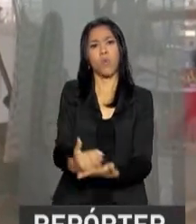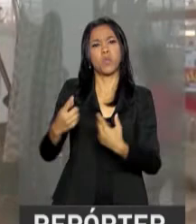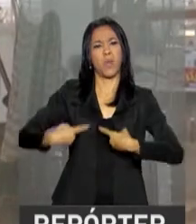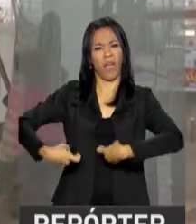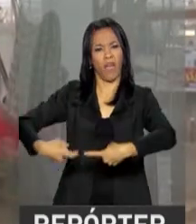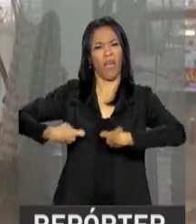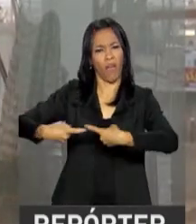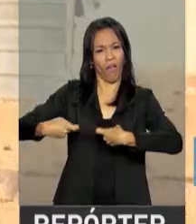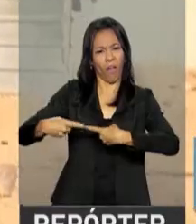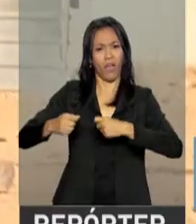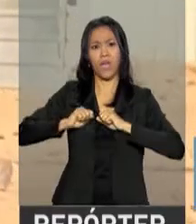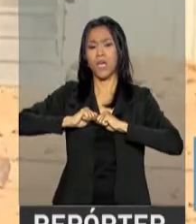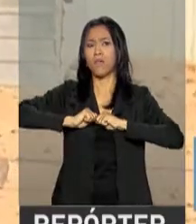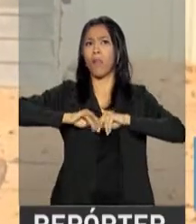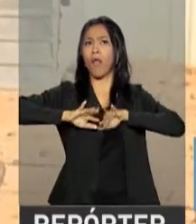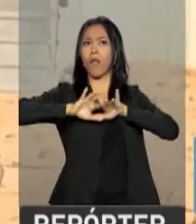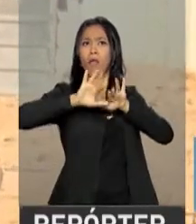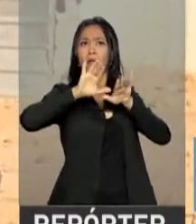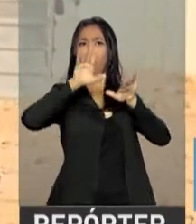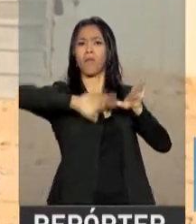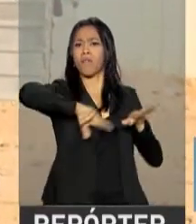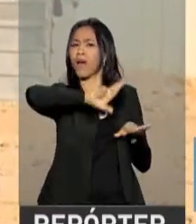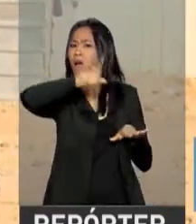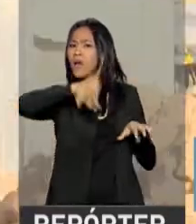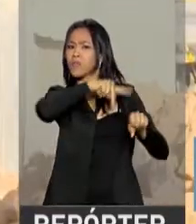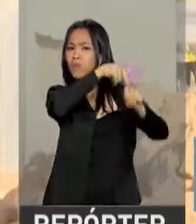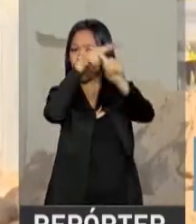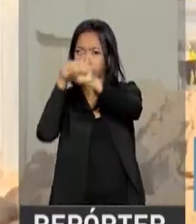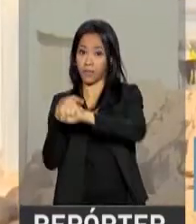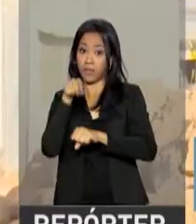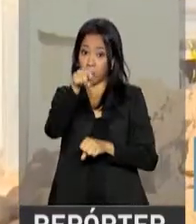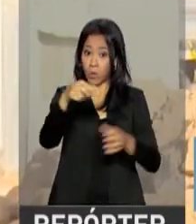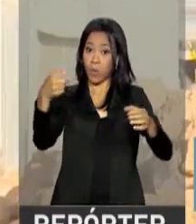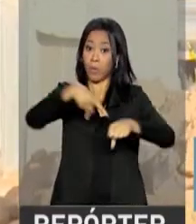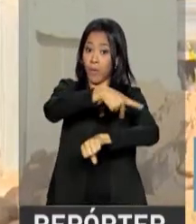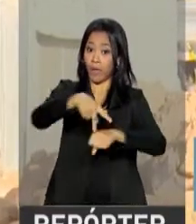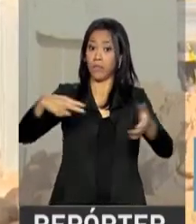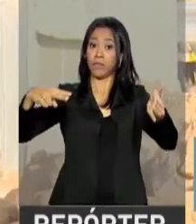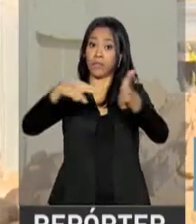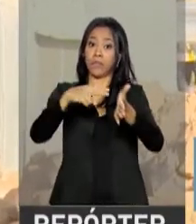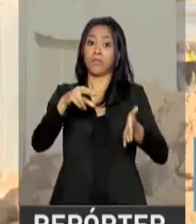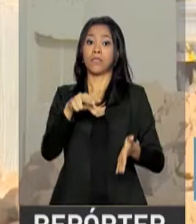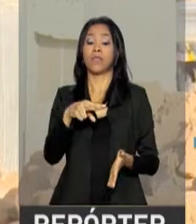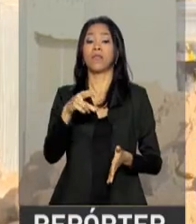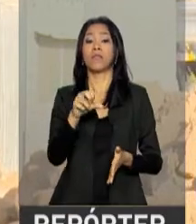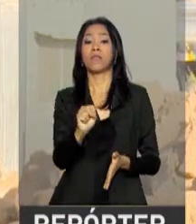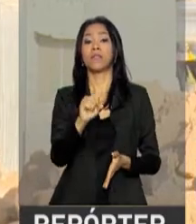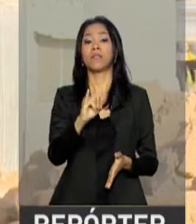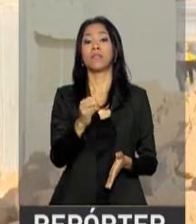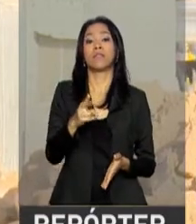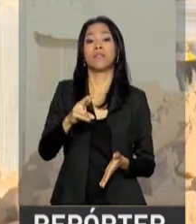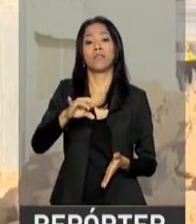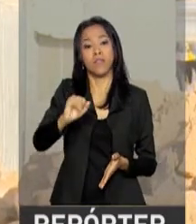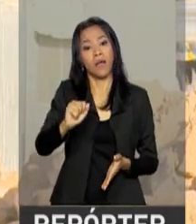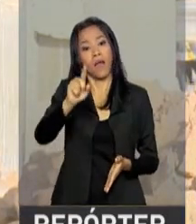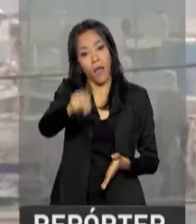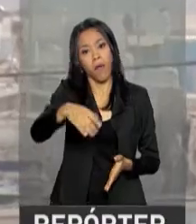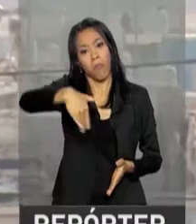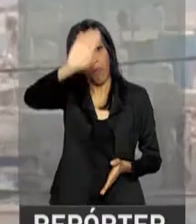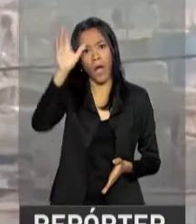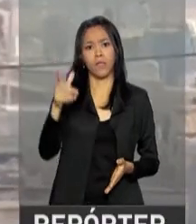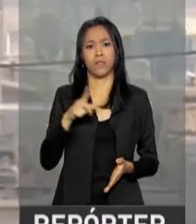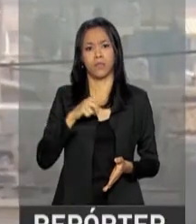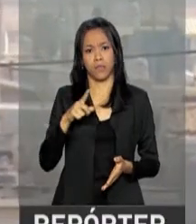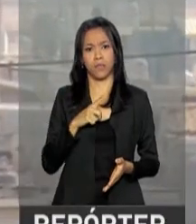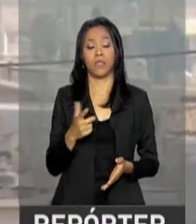nações de todo o mundo em 2016 a síria foi o país com o maior número de refugiados reconhecidos no brasil nesta